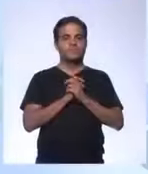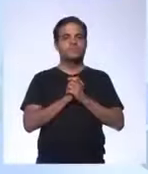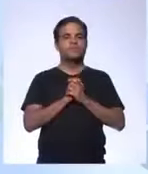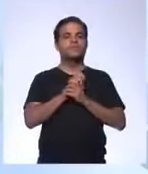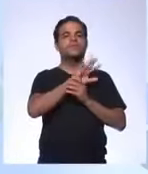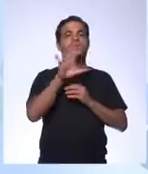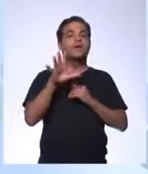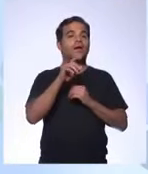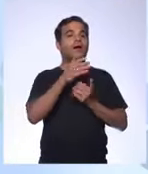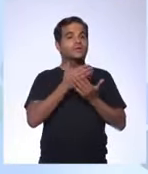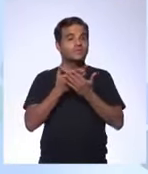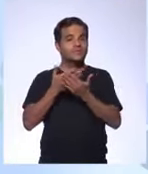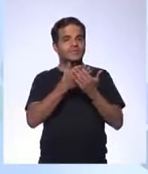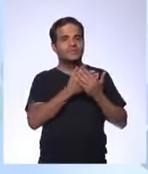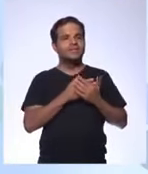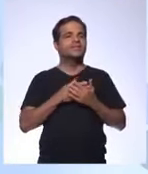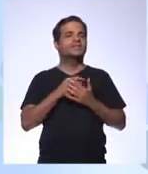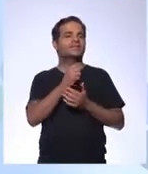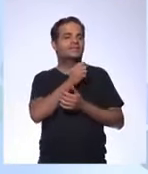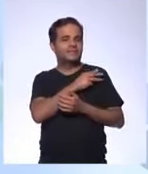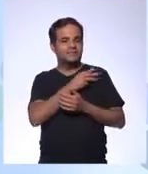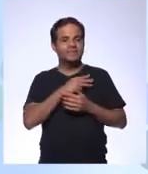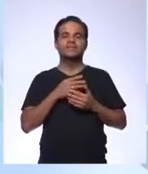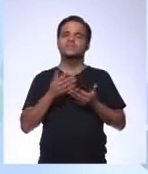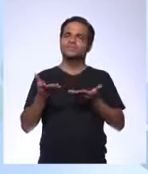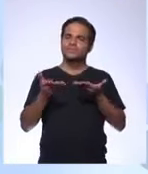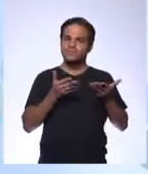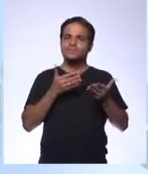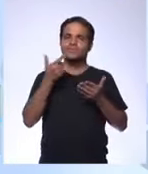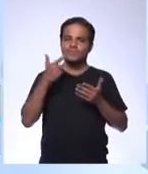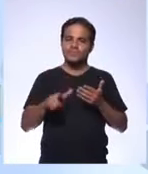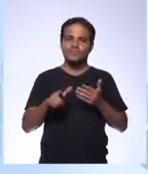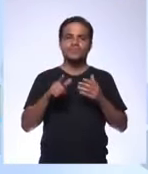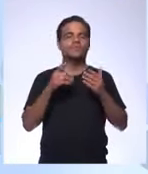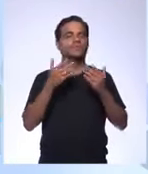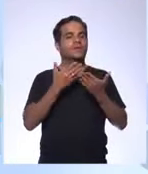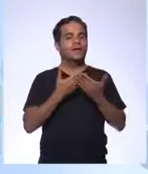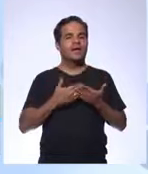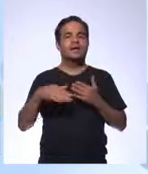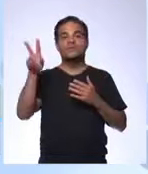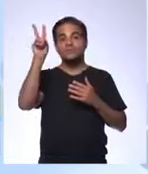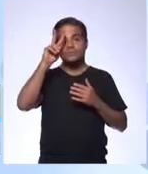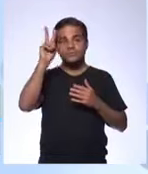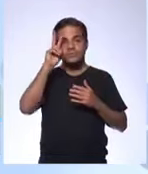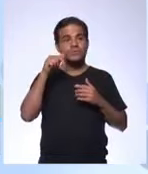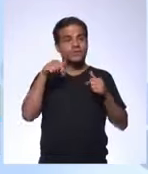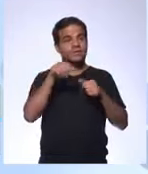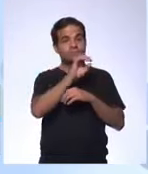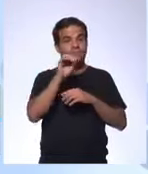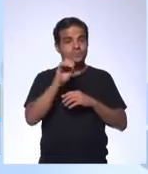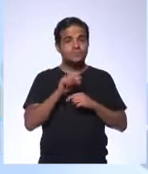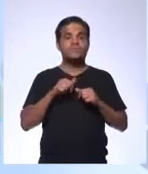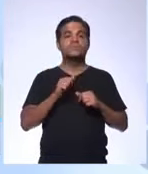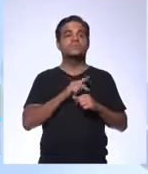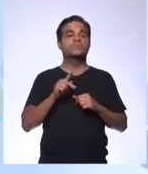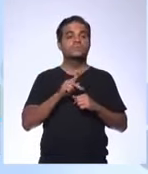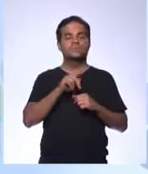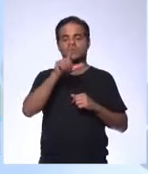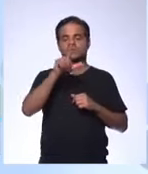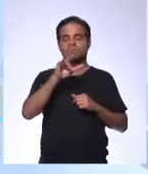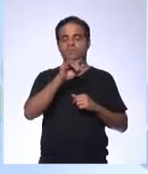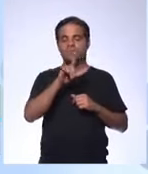Olá, estudantes da terceira série do ensino médio. Sejam bem-vindos a mais uma aula de história aqui no Centro de Mídias. Eu sou a professora